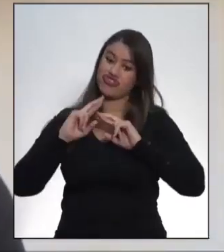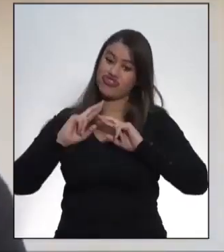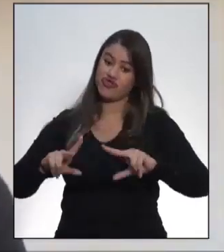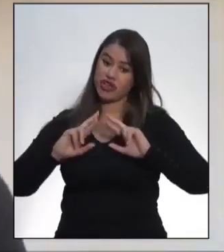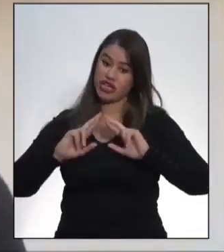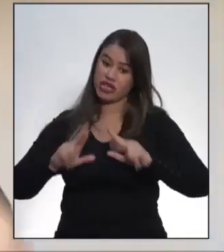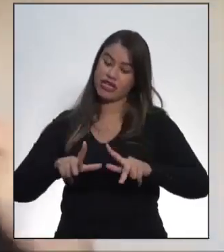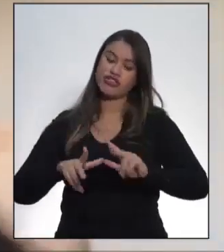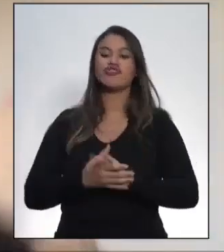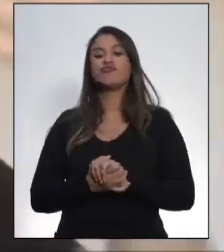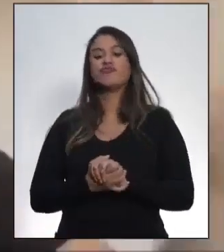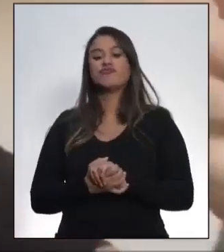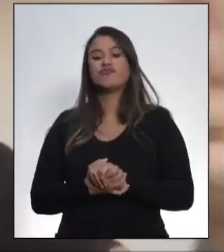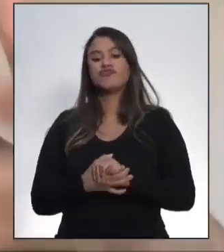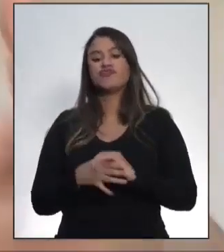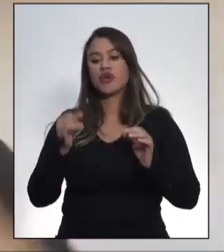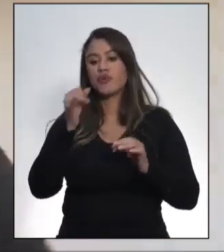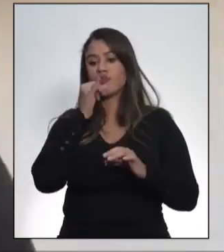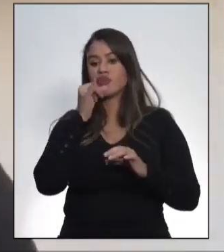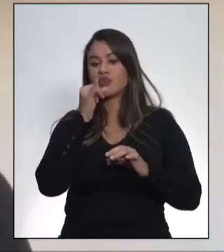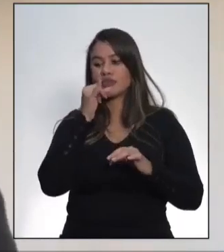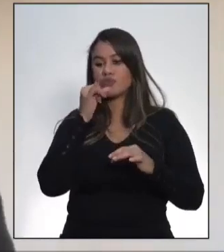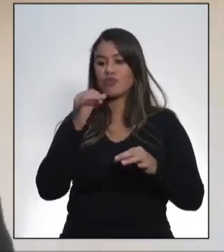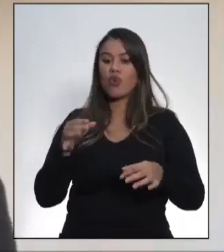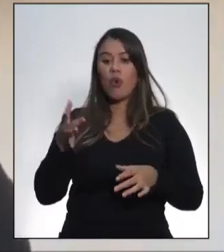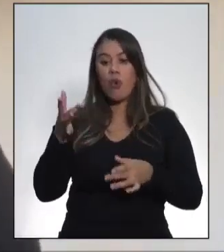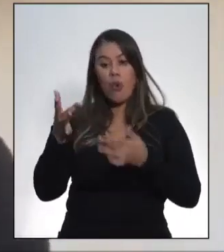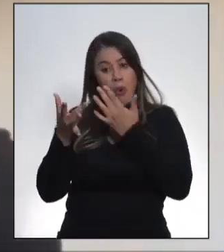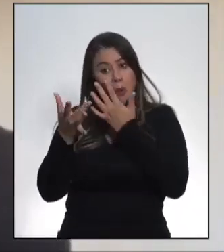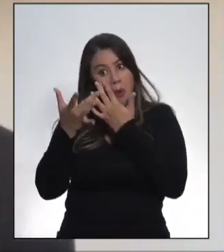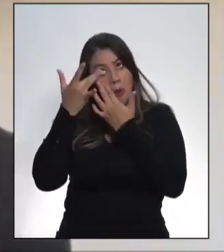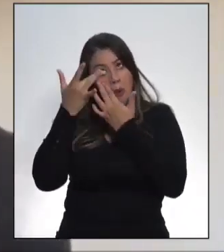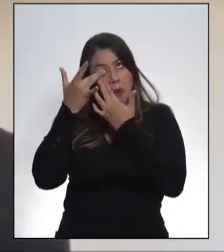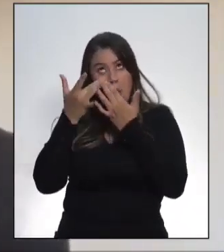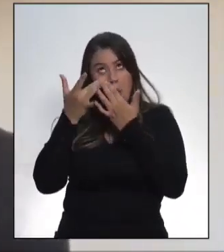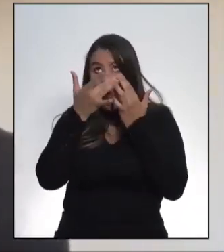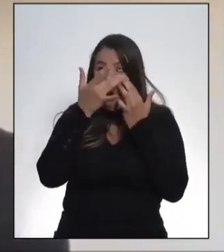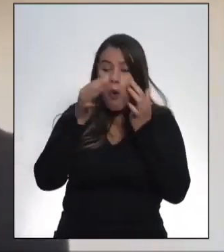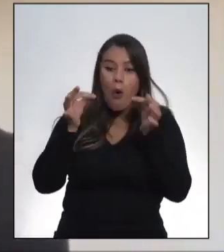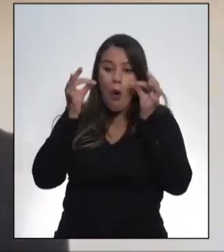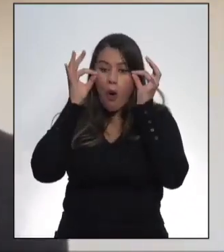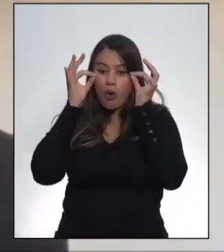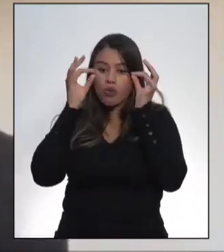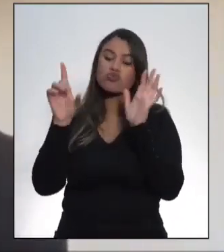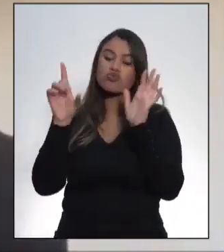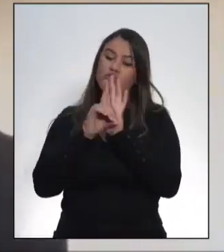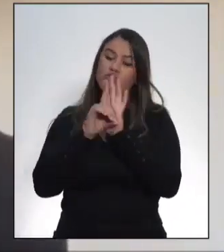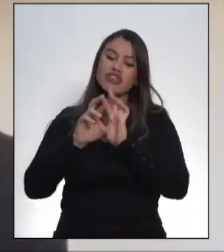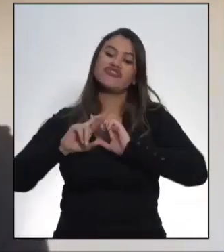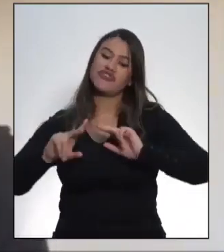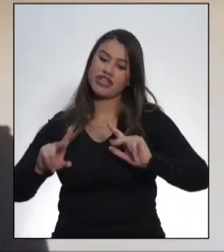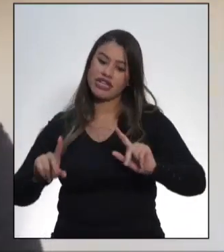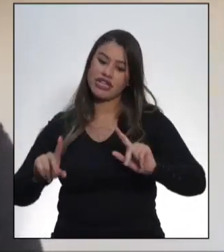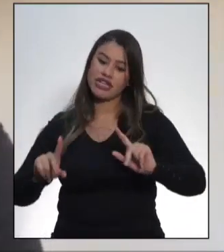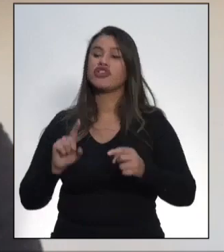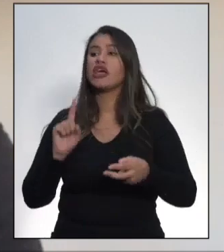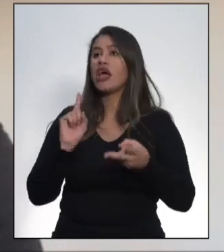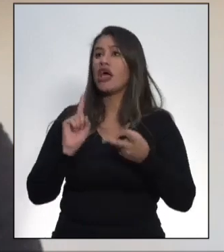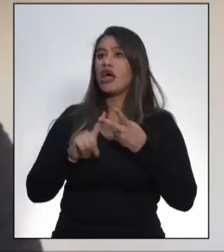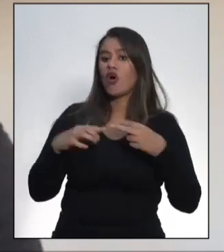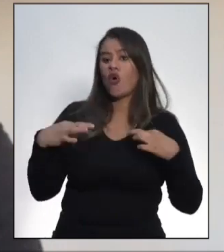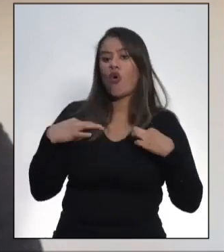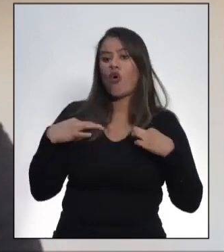a documentação para vender camisetas numa loja de roupa, ou a documentação para ter um restaurante